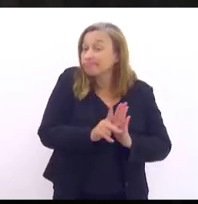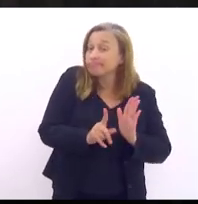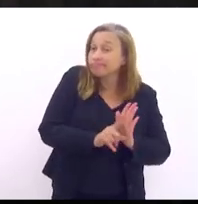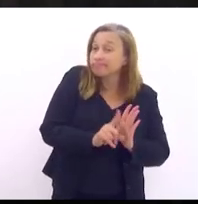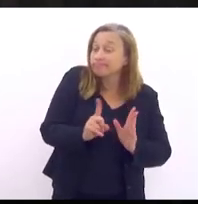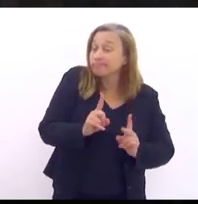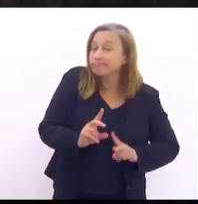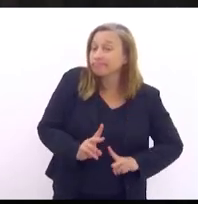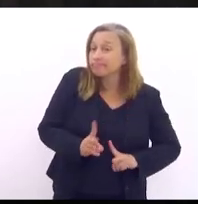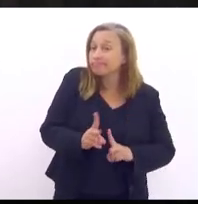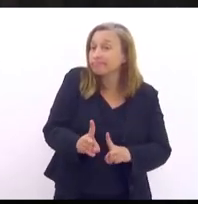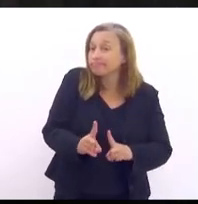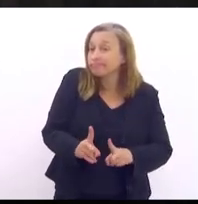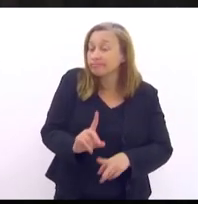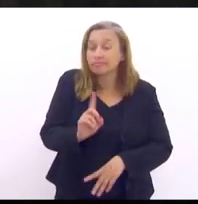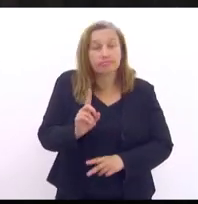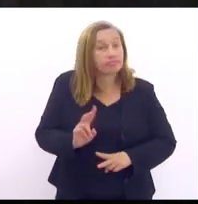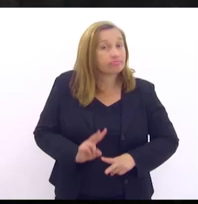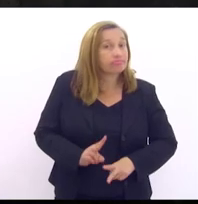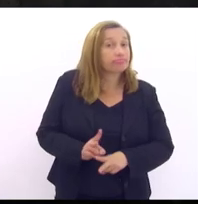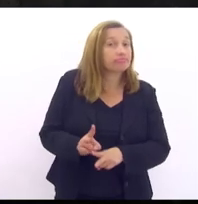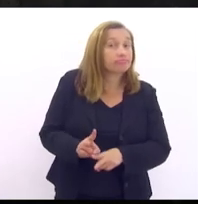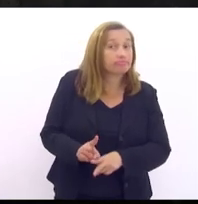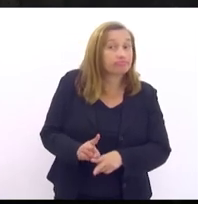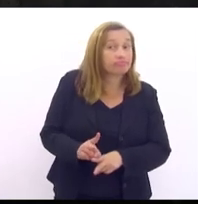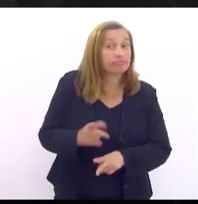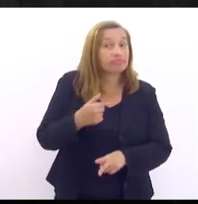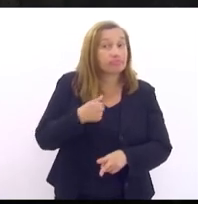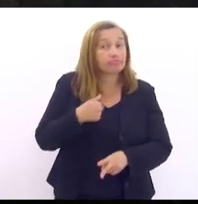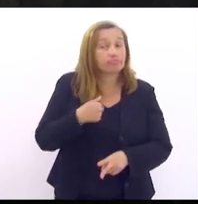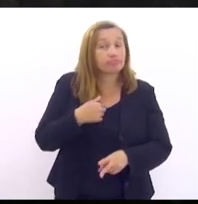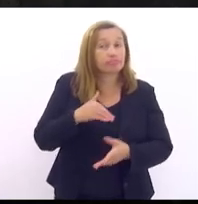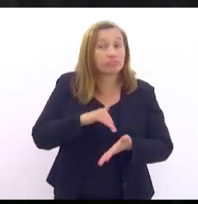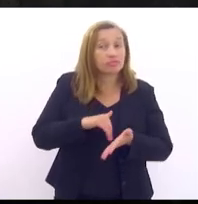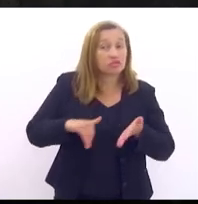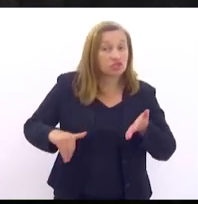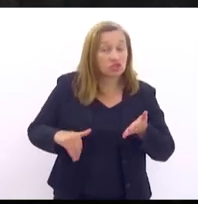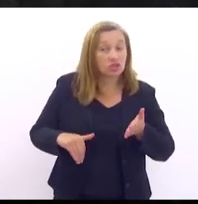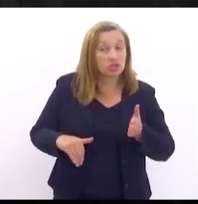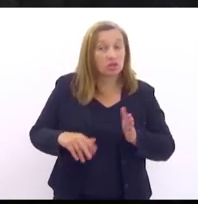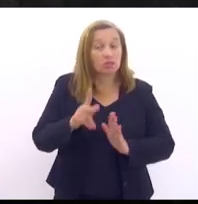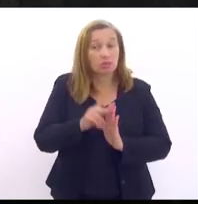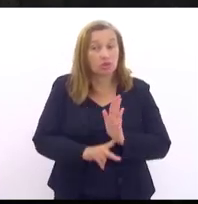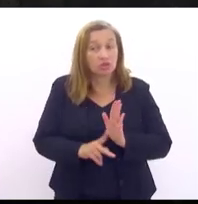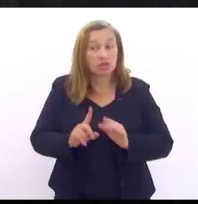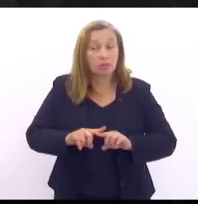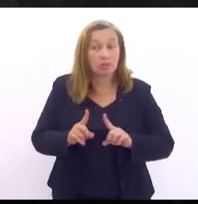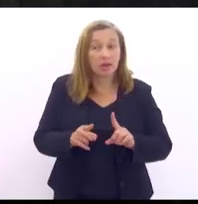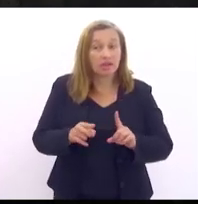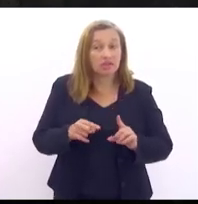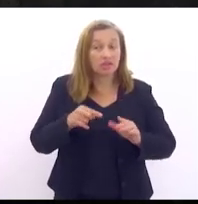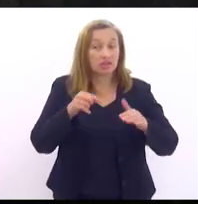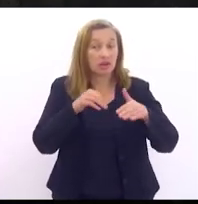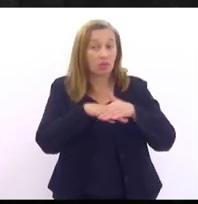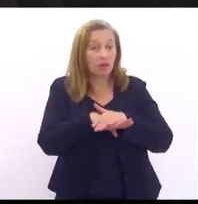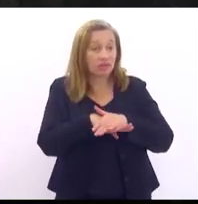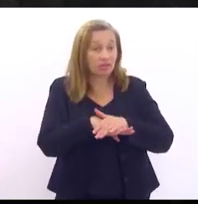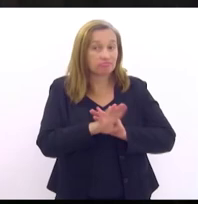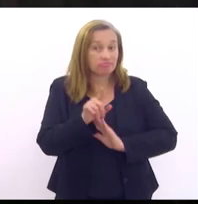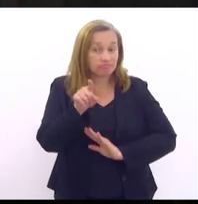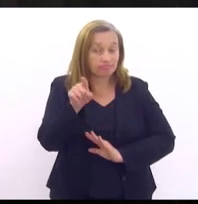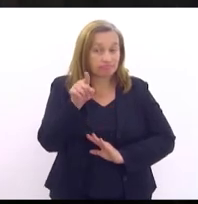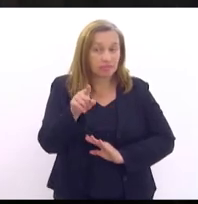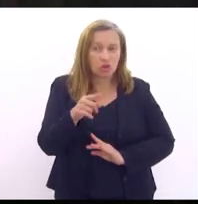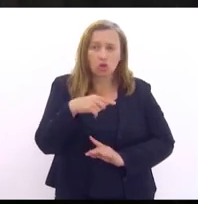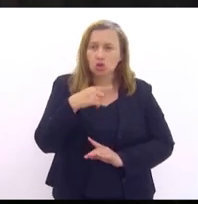prosseguiu. E, como não prosseguiu, eu retirei o projeto, mas ele está nos anais. Então, não é